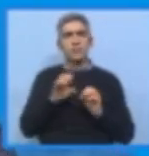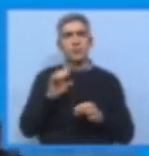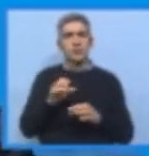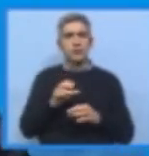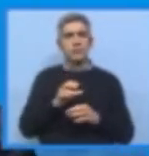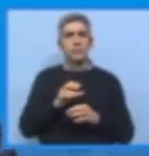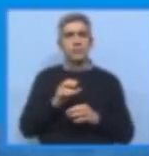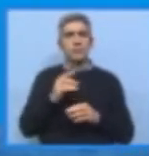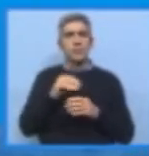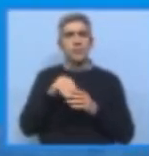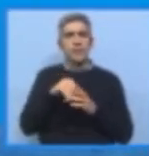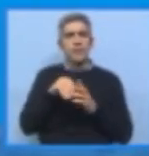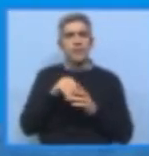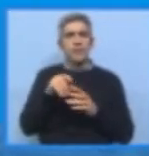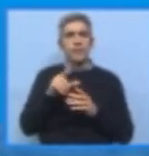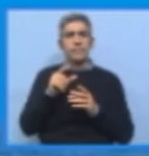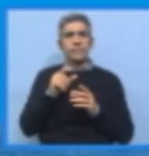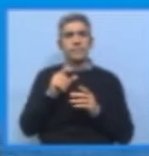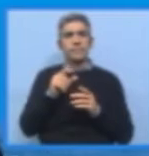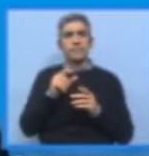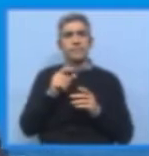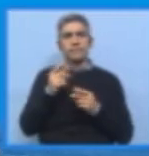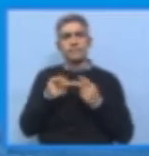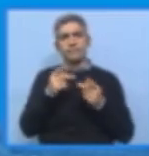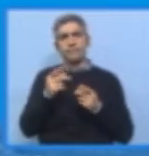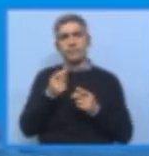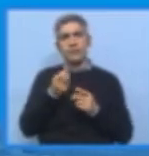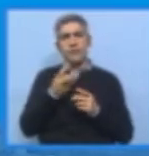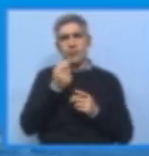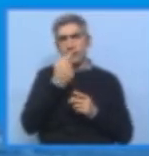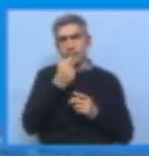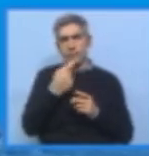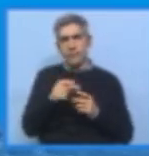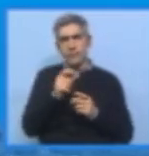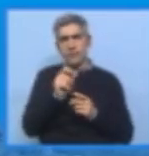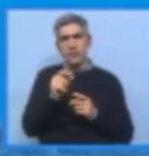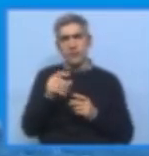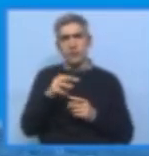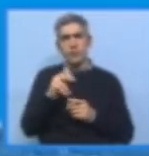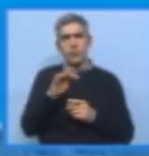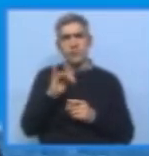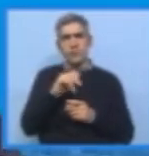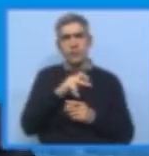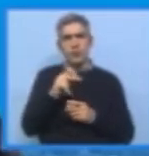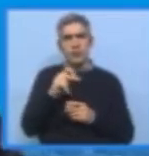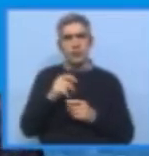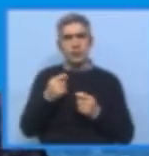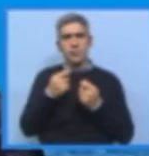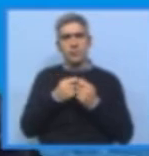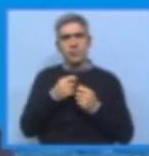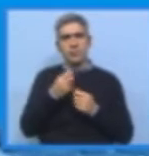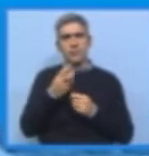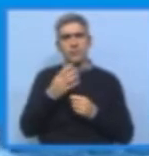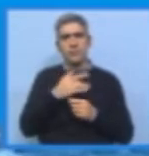Eu, num contexto de analgesia, há diversos fármacos que dispomos, entre eles a morfina, que é adequada, sei lá, se houver uma